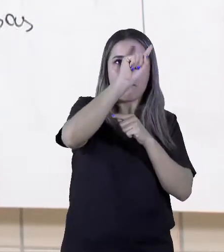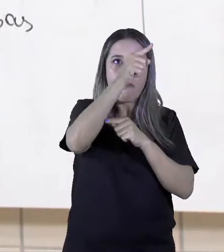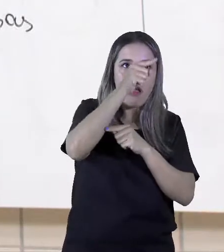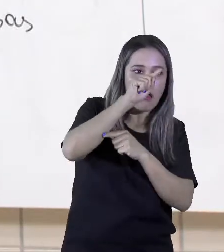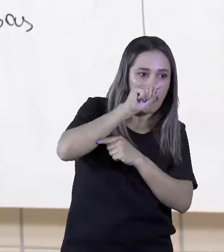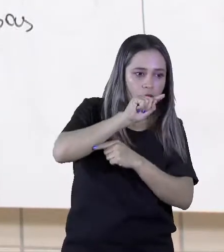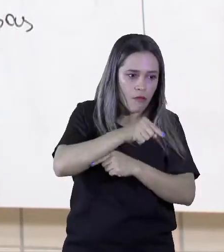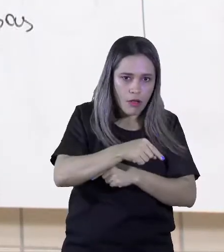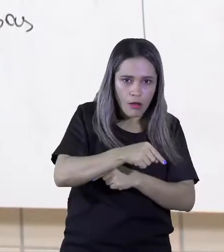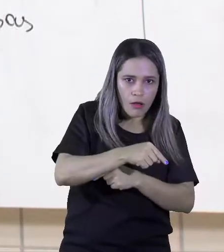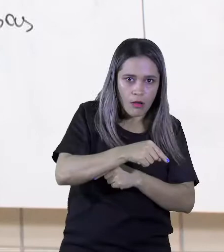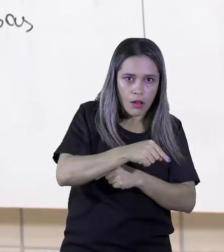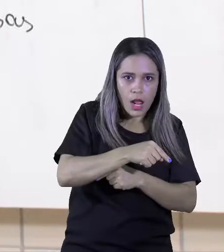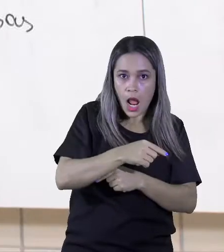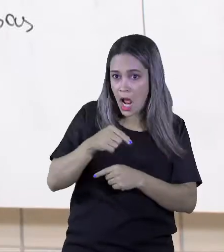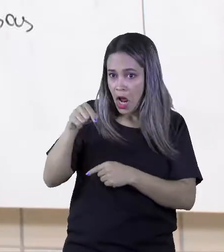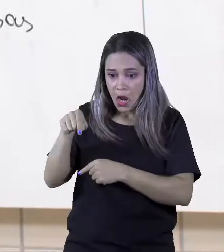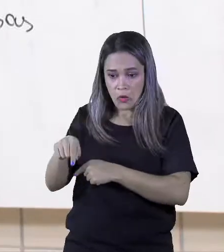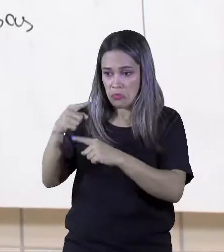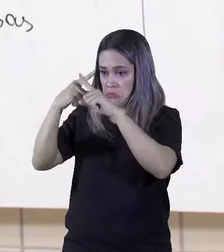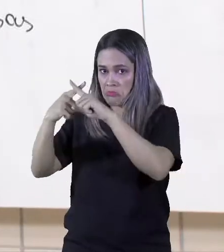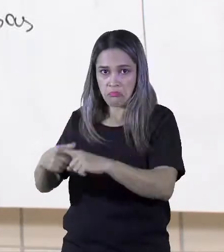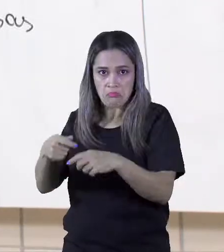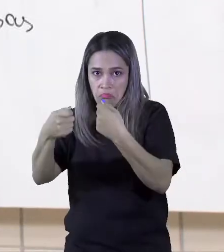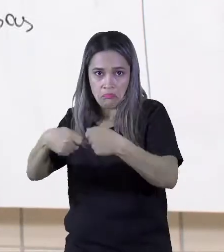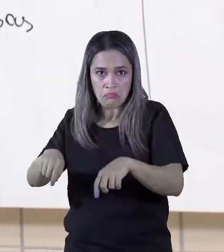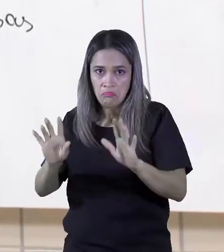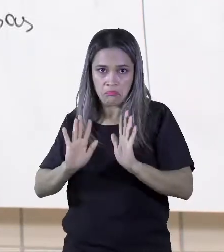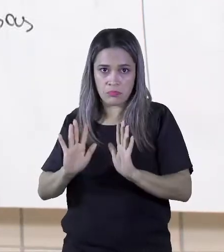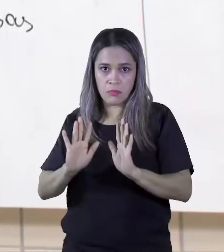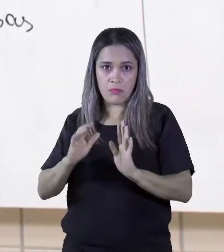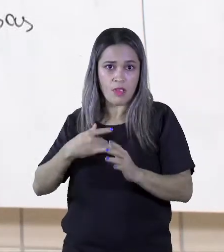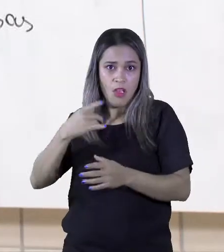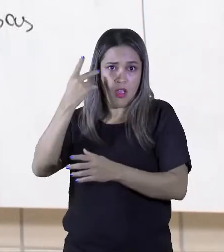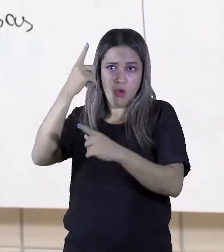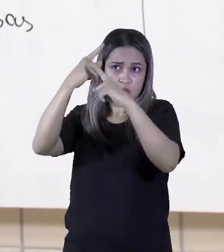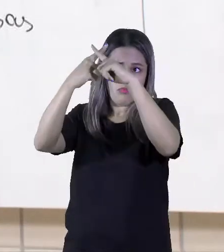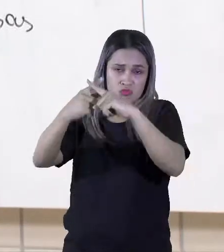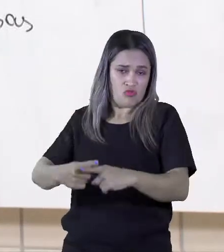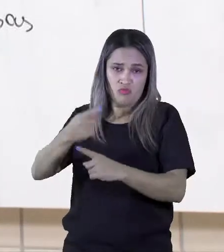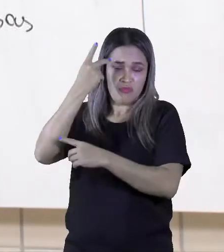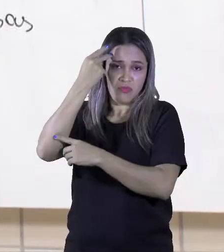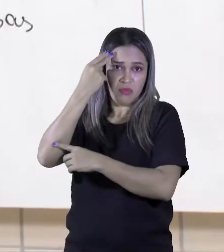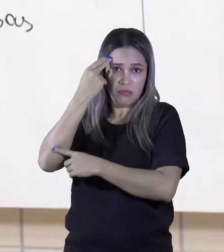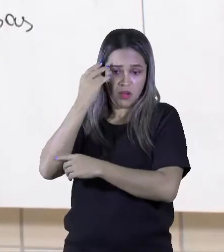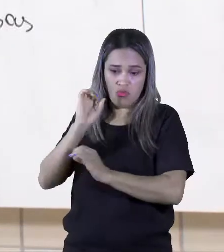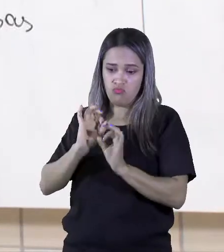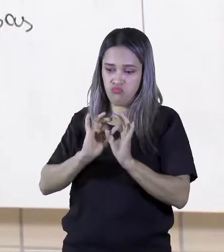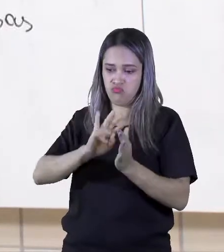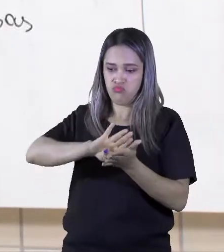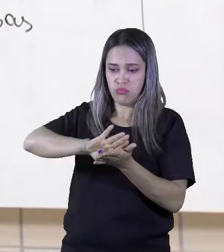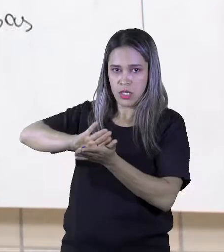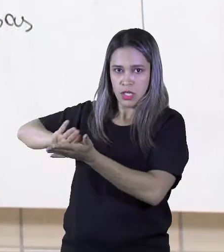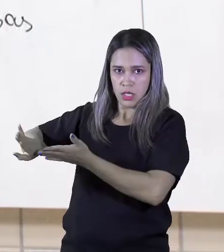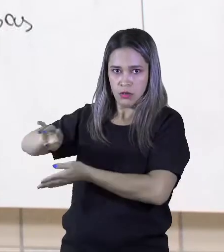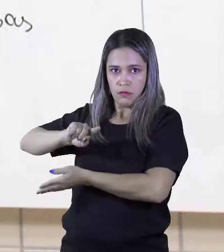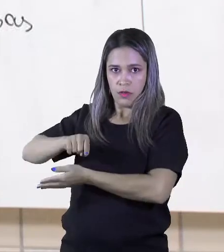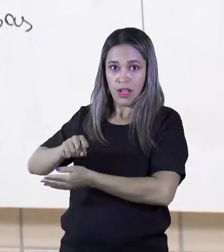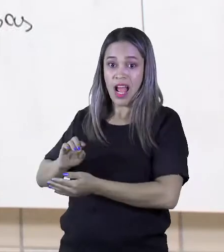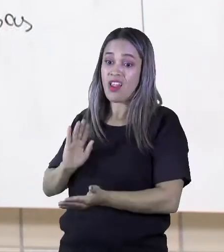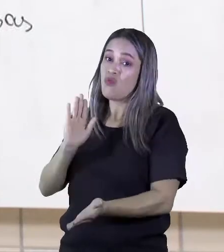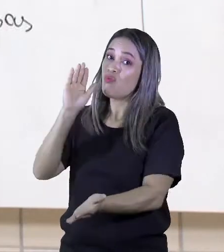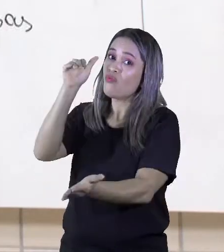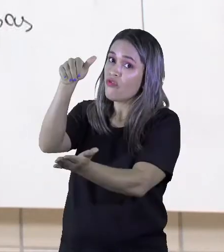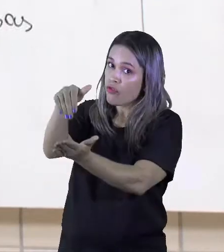de vírgula, aqui eu não preciso. Eu faço a multiplicação normal, sem a vírgula, desconsiderando ela, e ao fim da